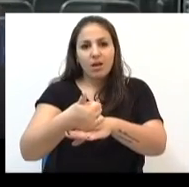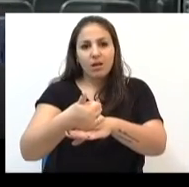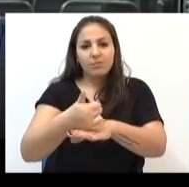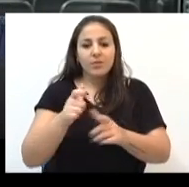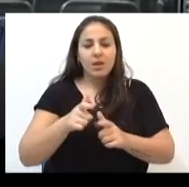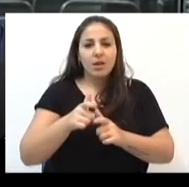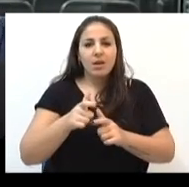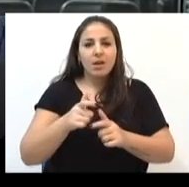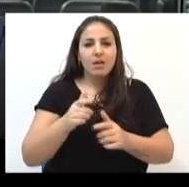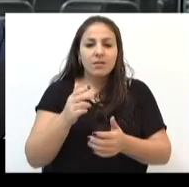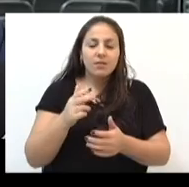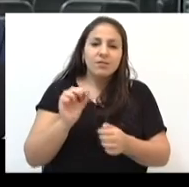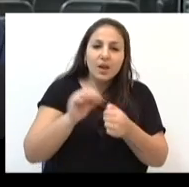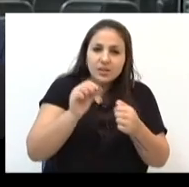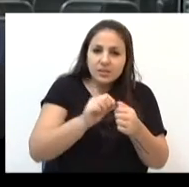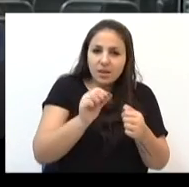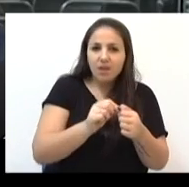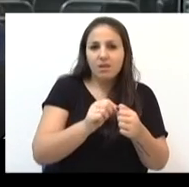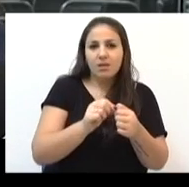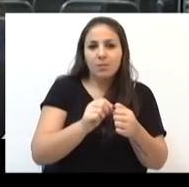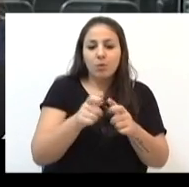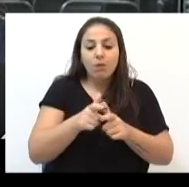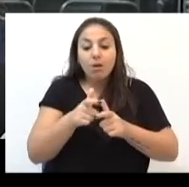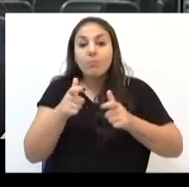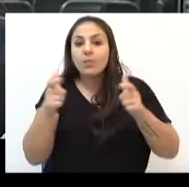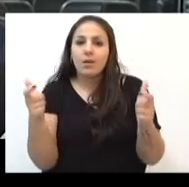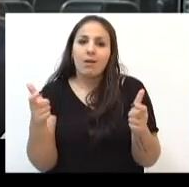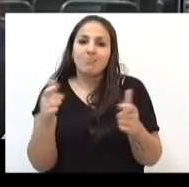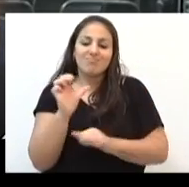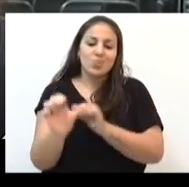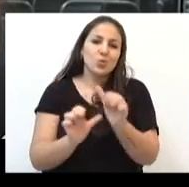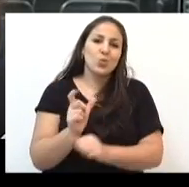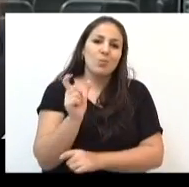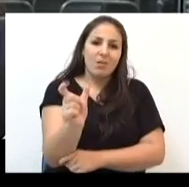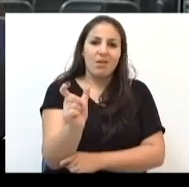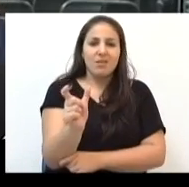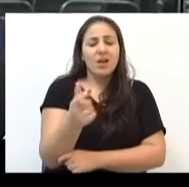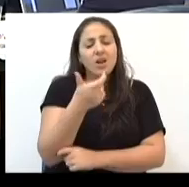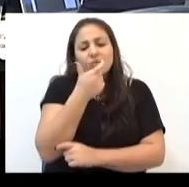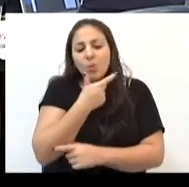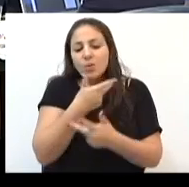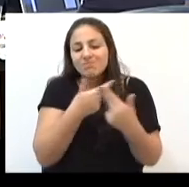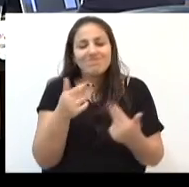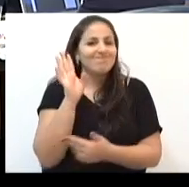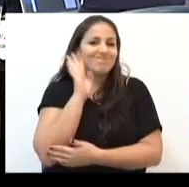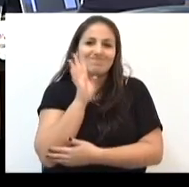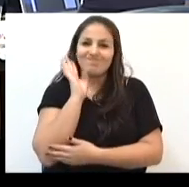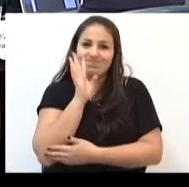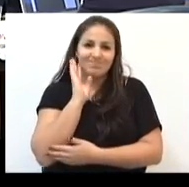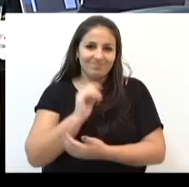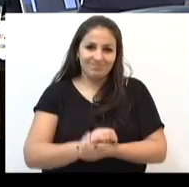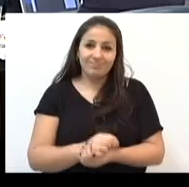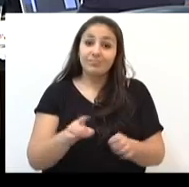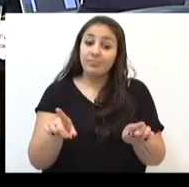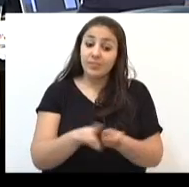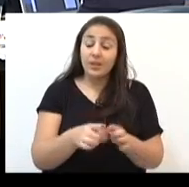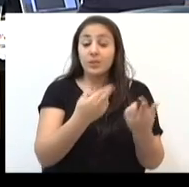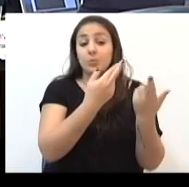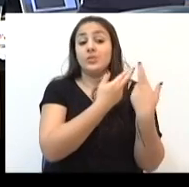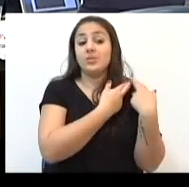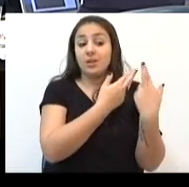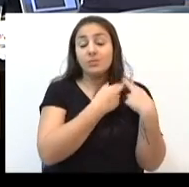ampliar, algumas coisas assim que nós entendemos que não está legal. E agora compete à